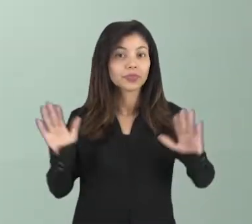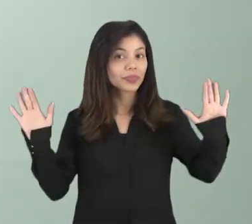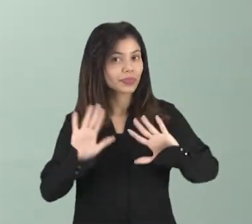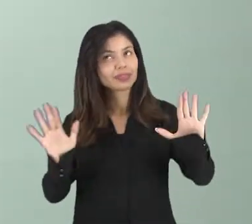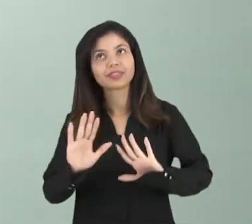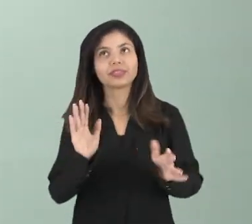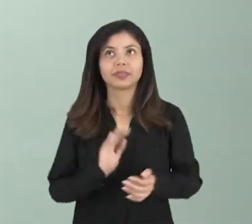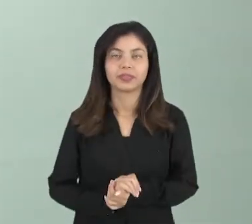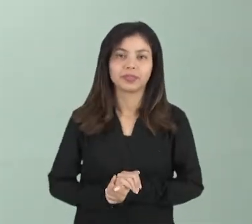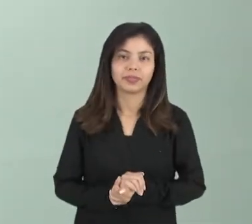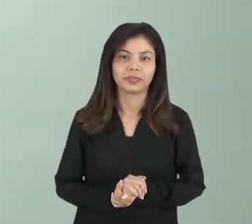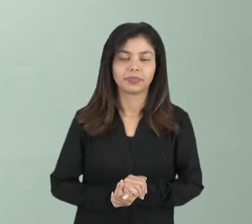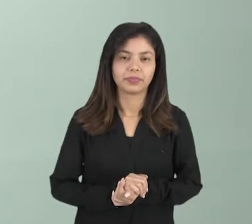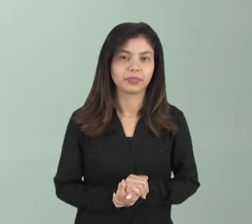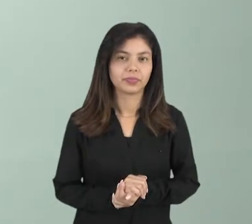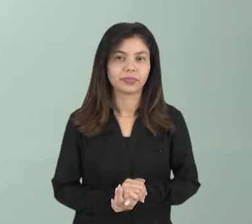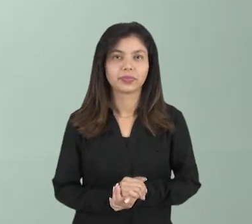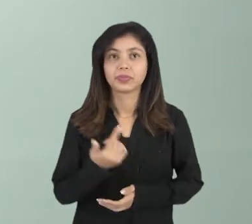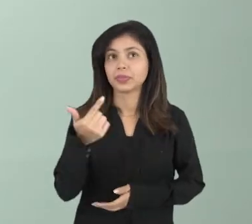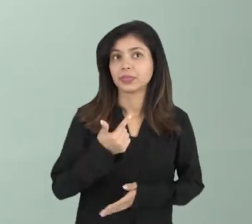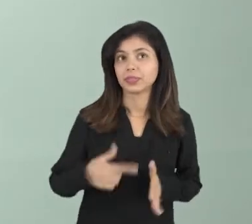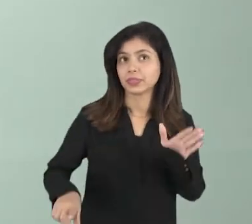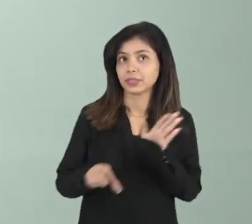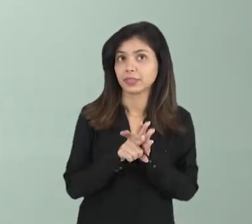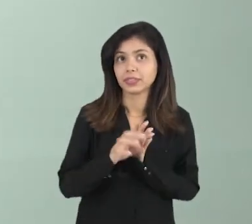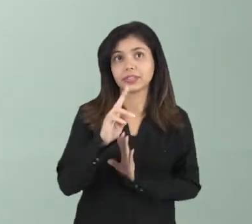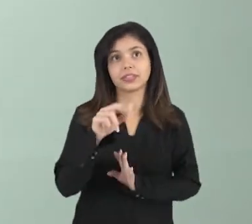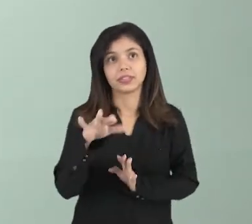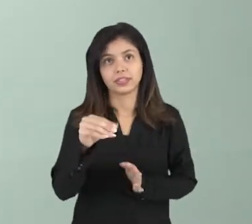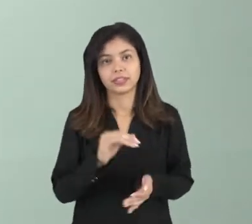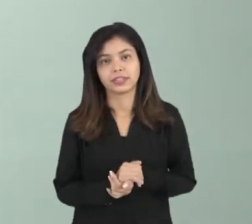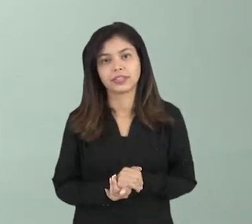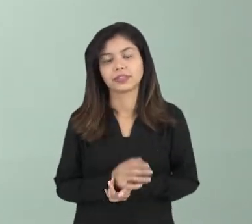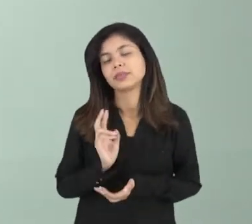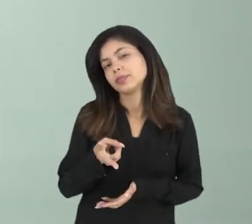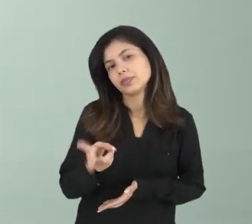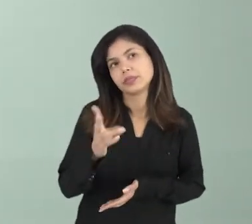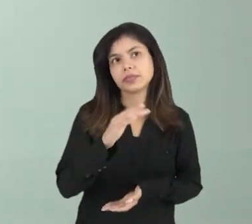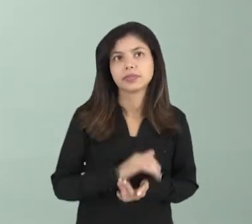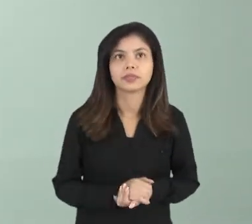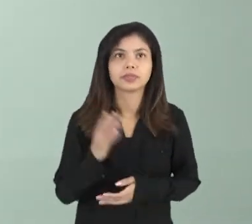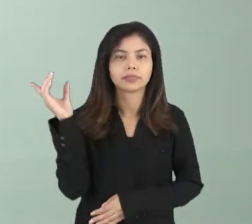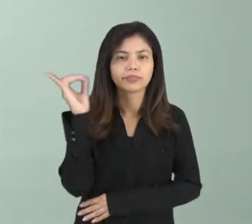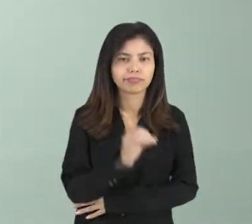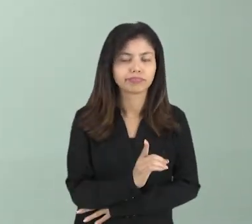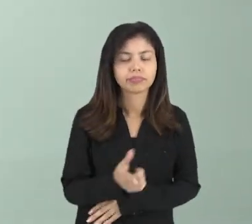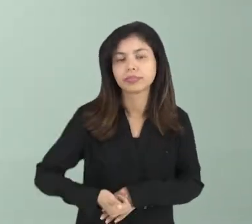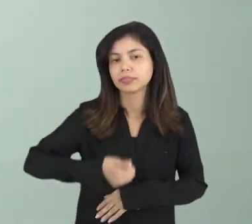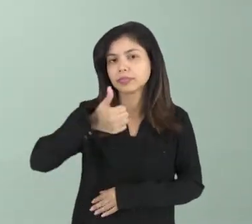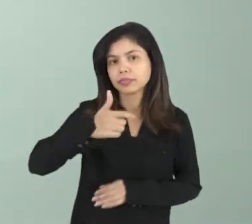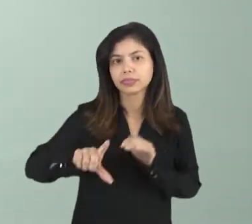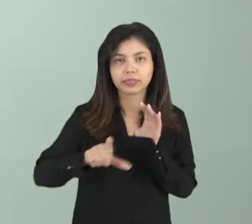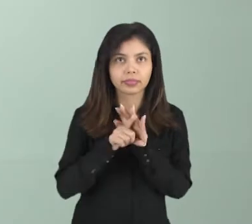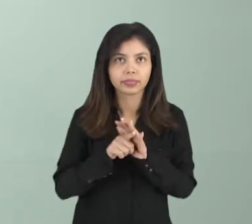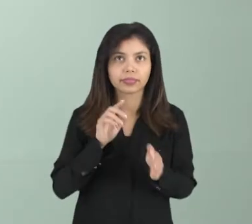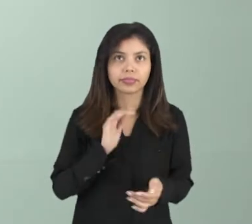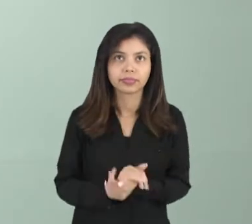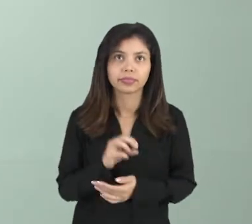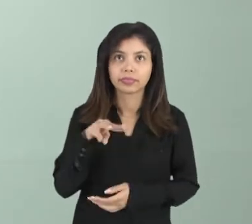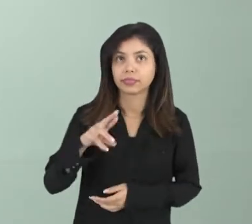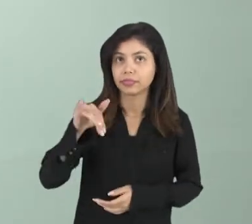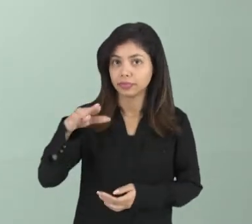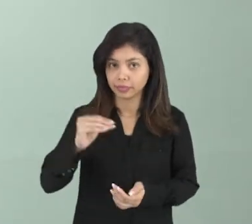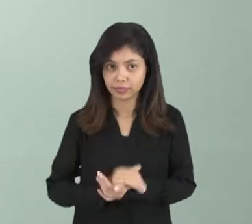Olá! A segunda lei da termodinâmica é uma consequência direta da primeira lei aplicada às máquinas